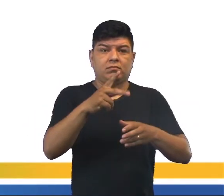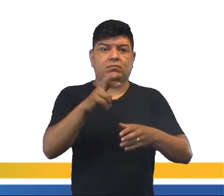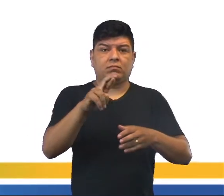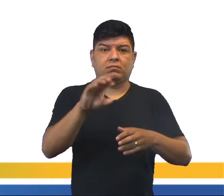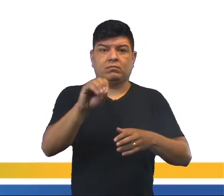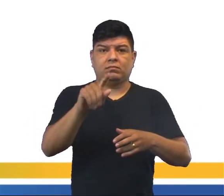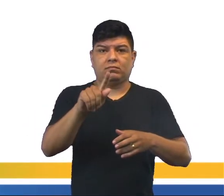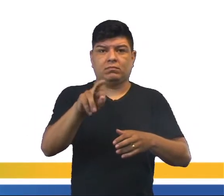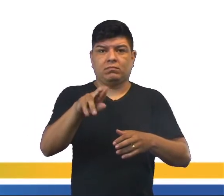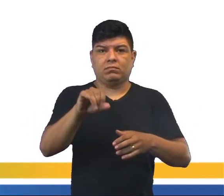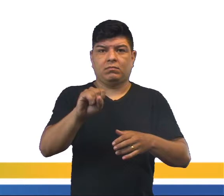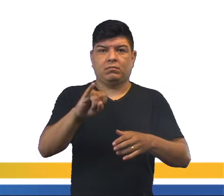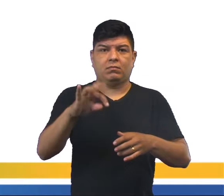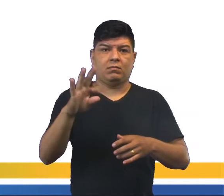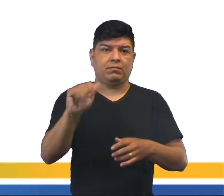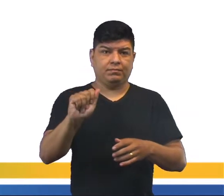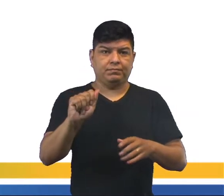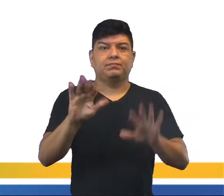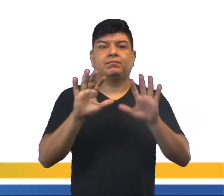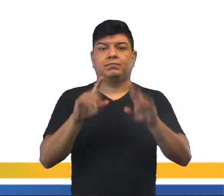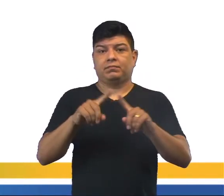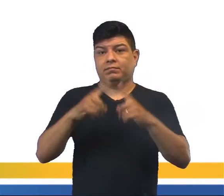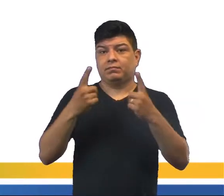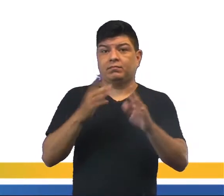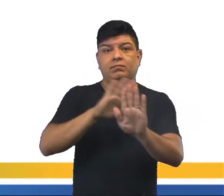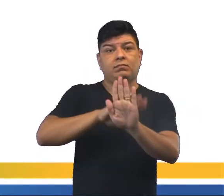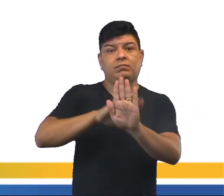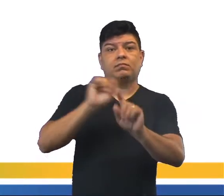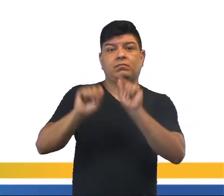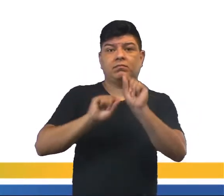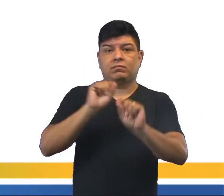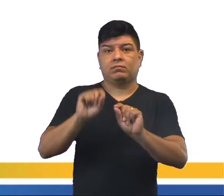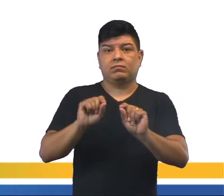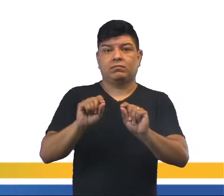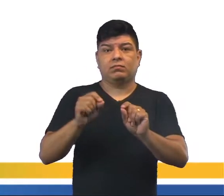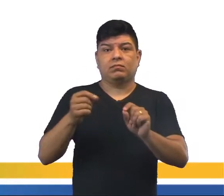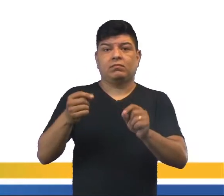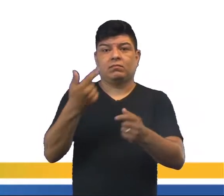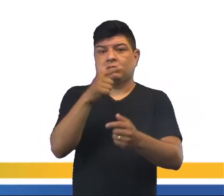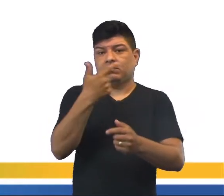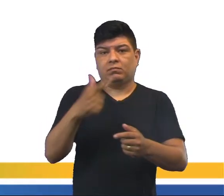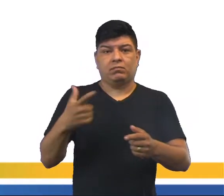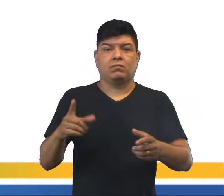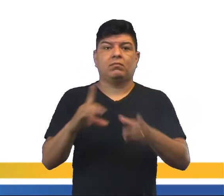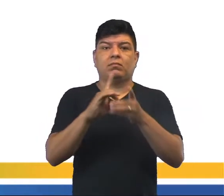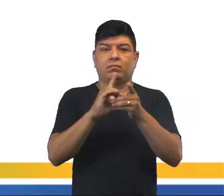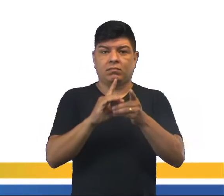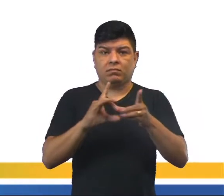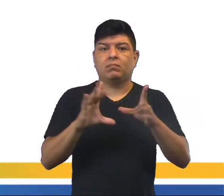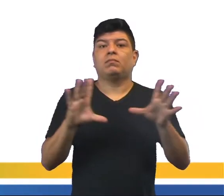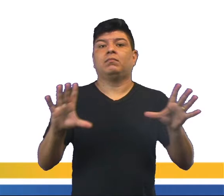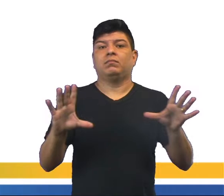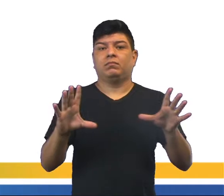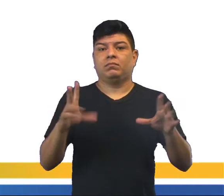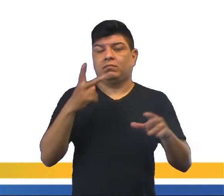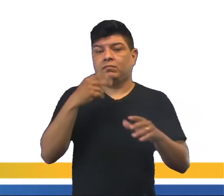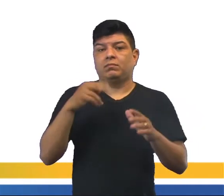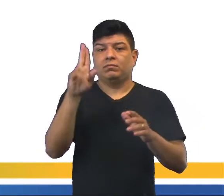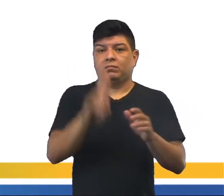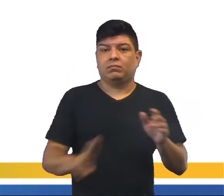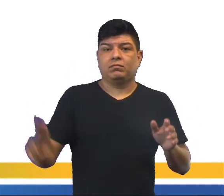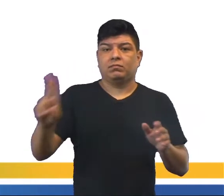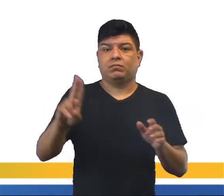em governos autoritários. Afinal, o autoritarismo é antidemocrático e usa a censura e a propaganda